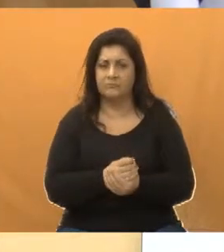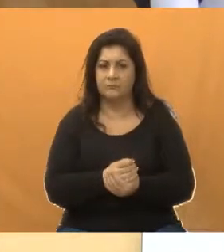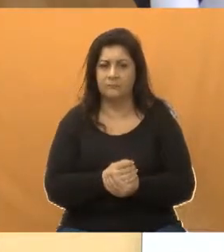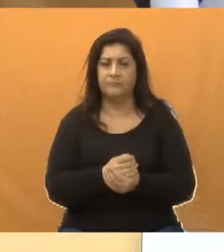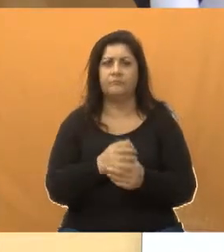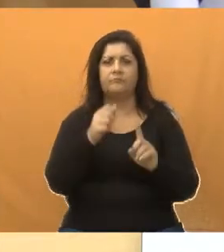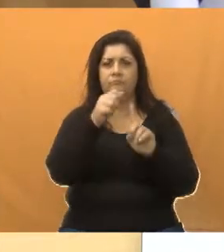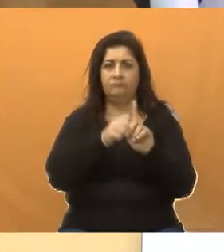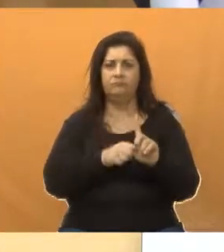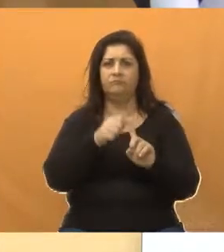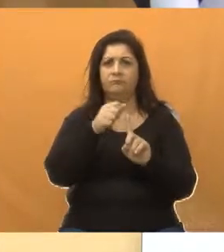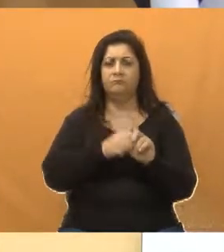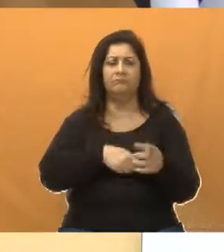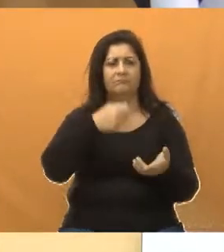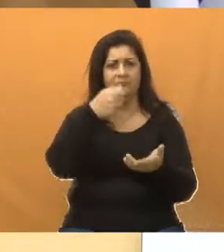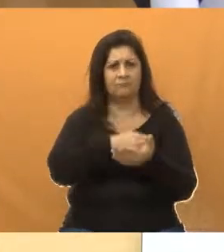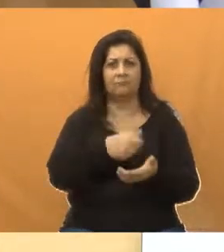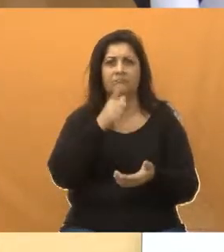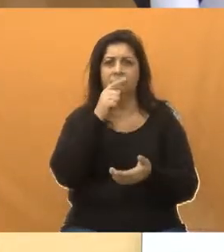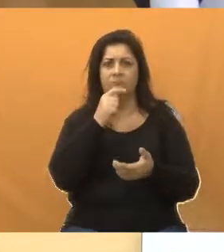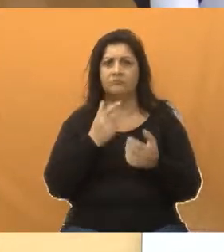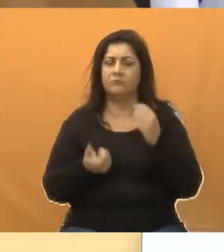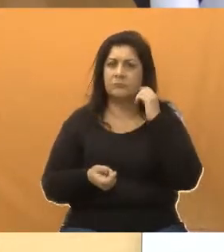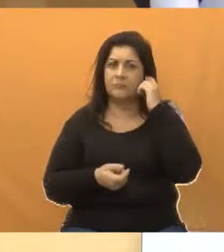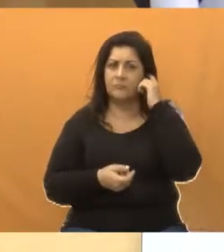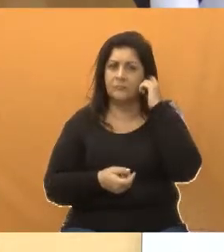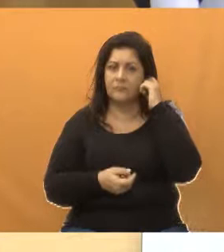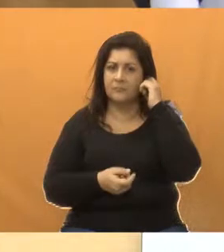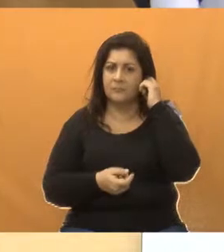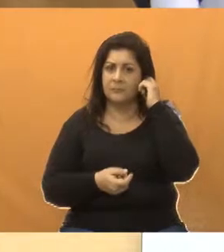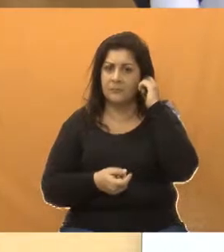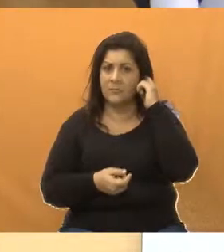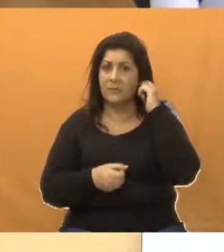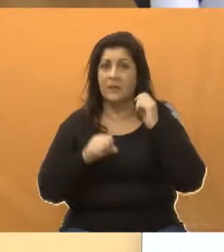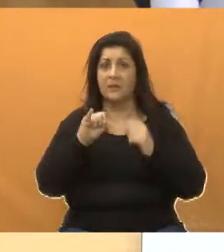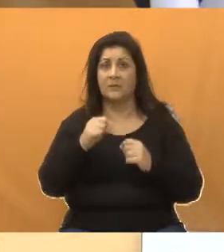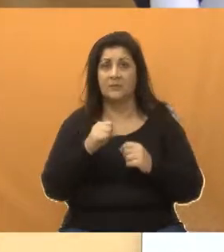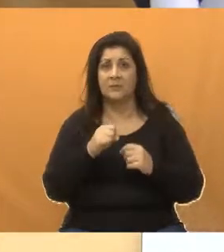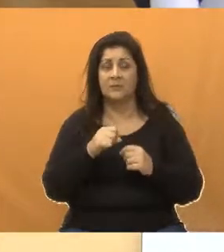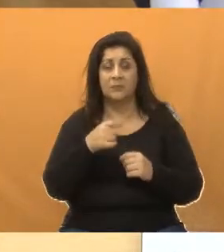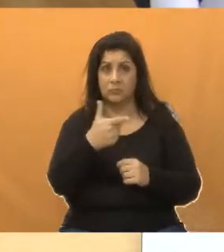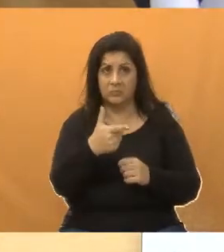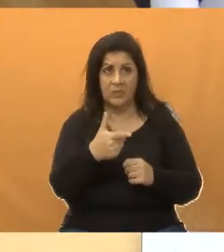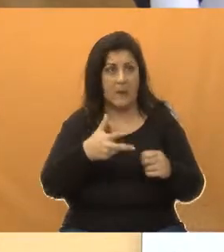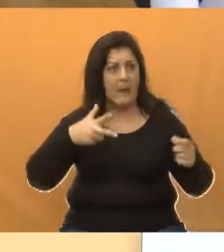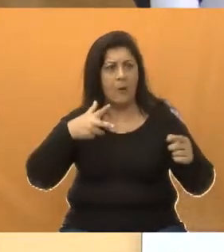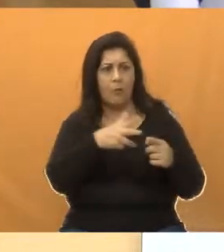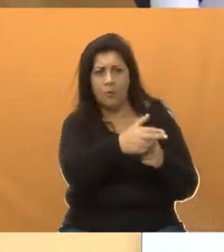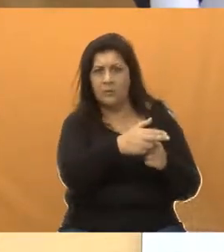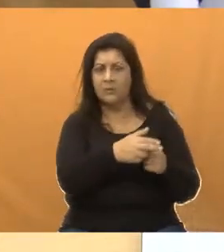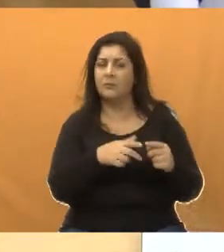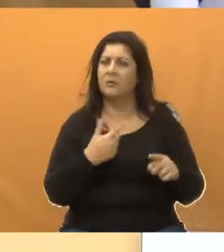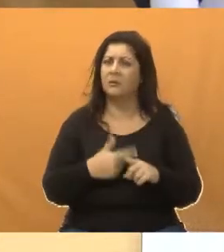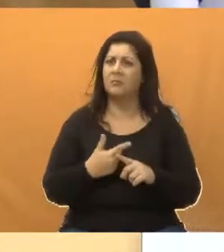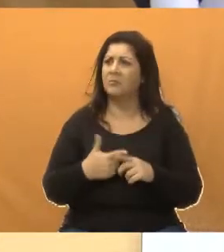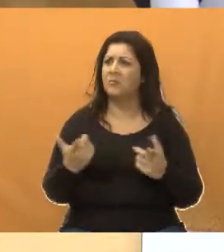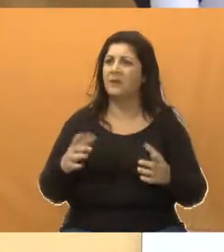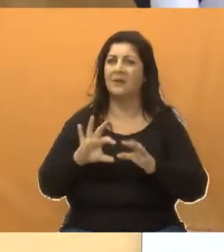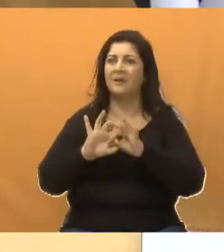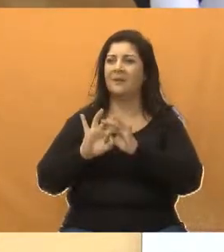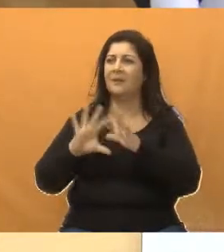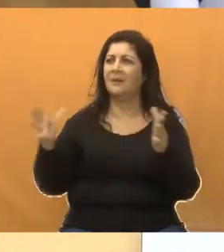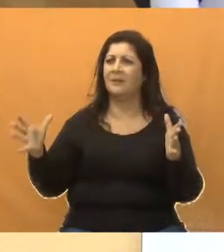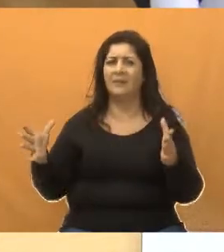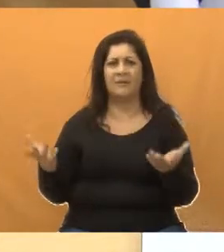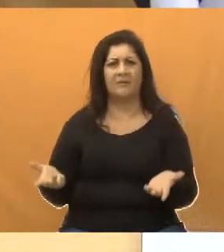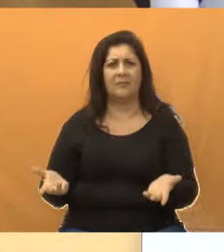final do mês a sua tarifa de água e esgoto, sob pena de cortar o abastecimento, por que nós vamos ser tão lenientes